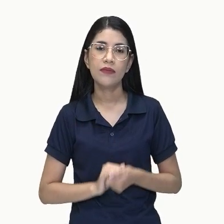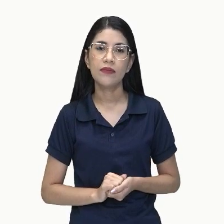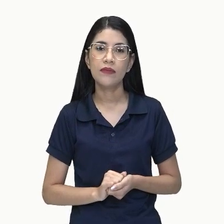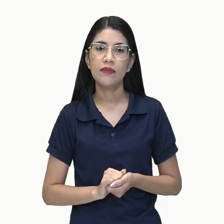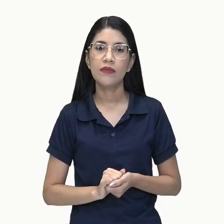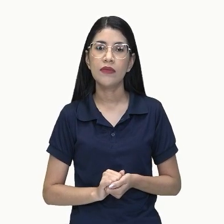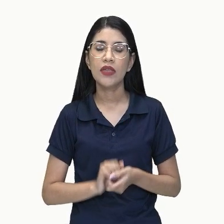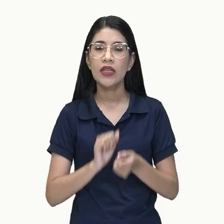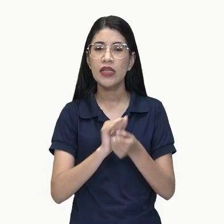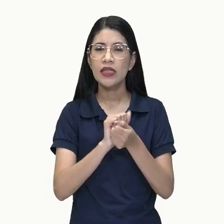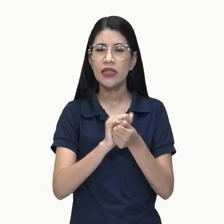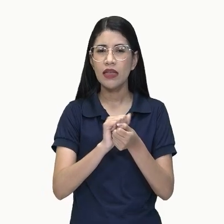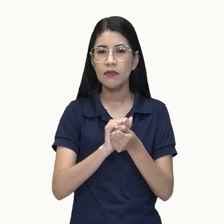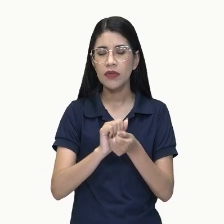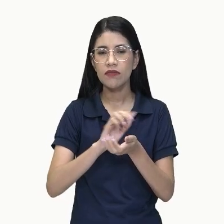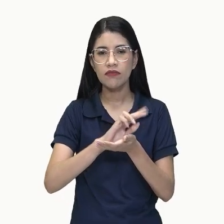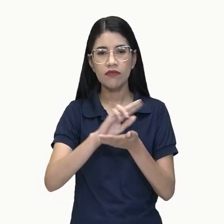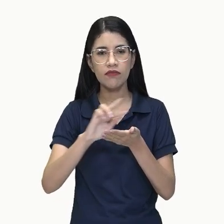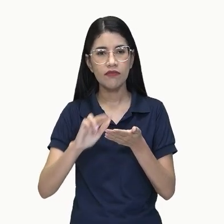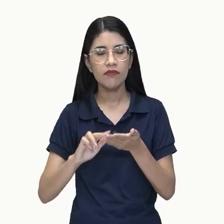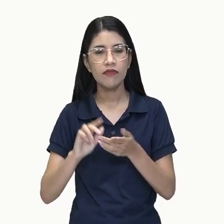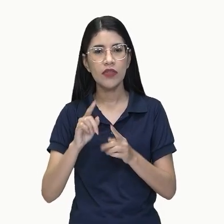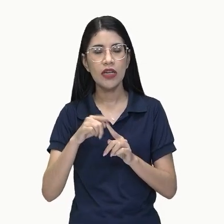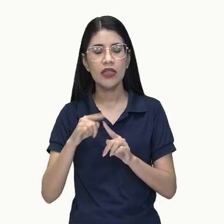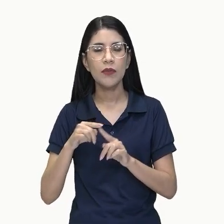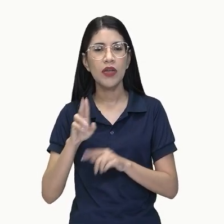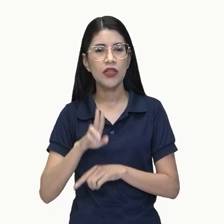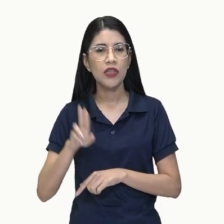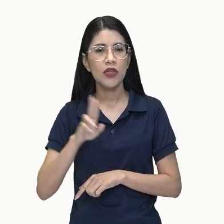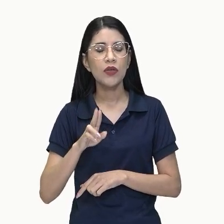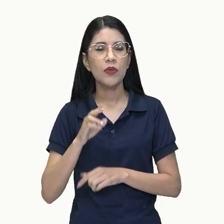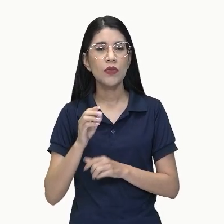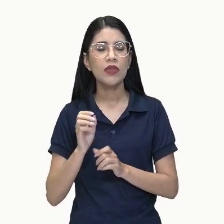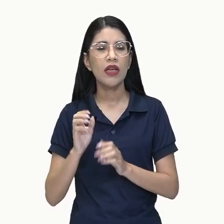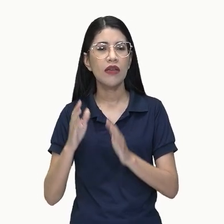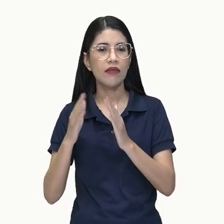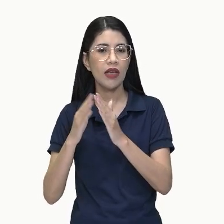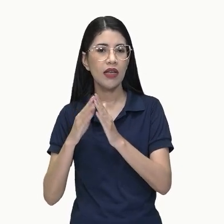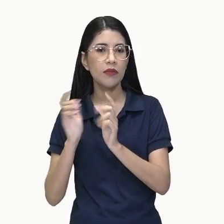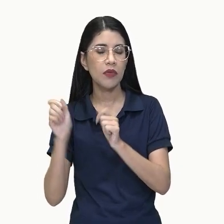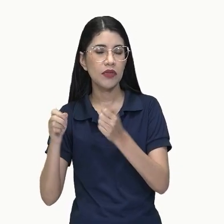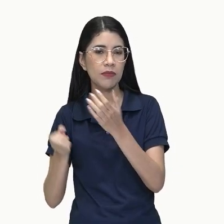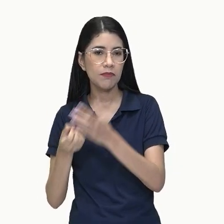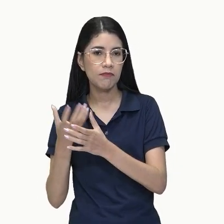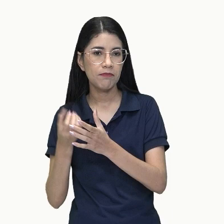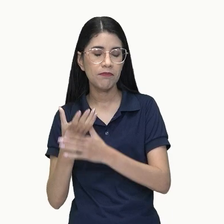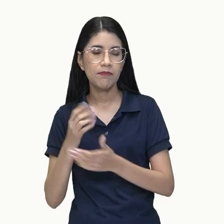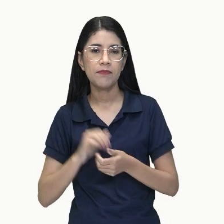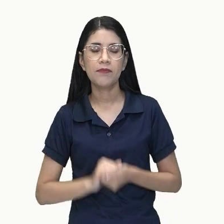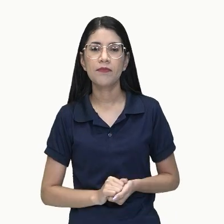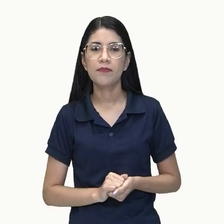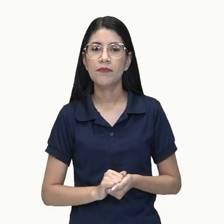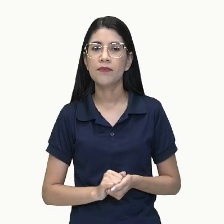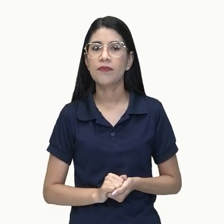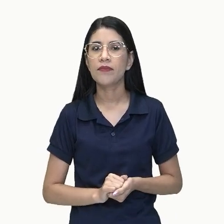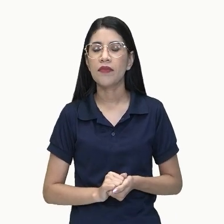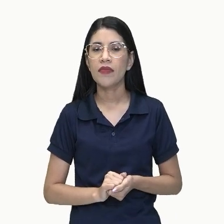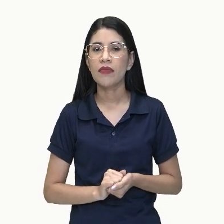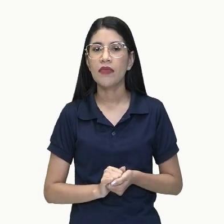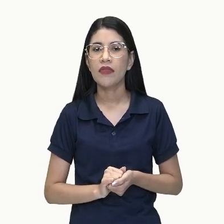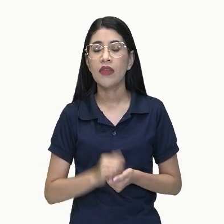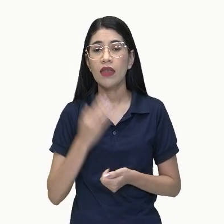de sabão, né? O sabão que geralmente a gente consegue fazer em casa. E aqui nós temos